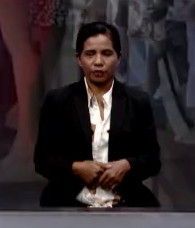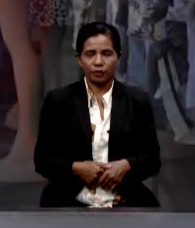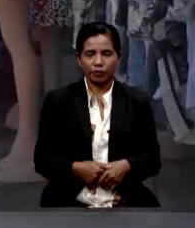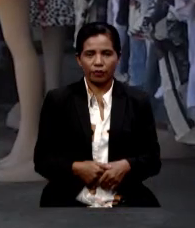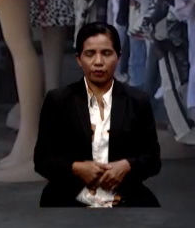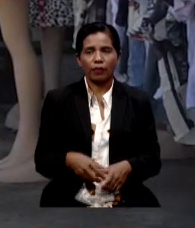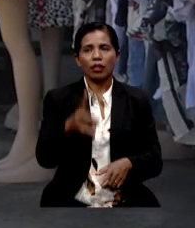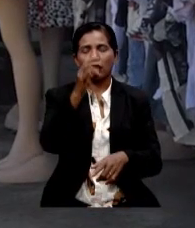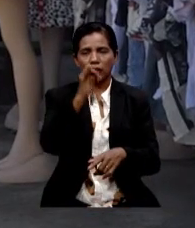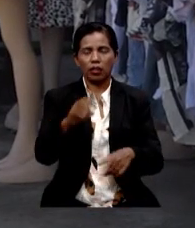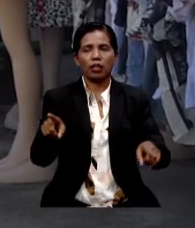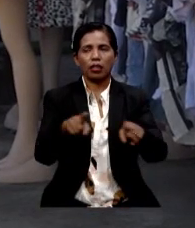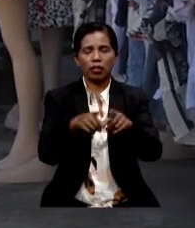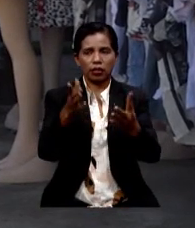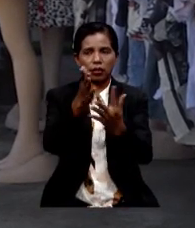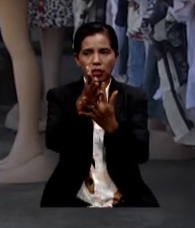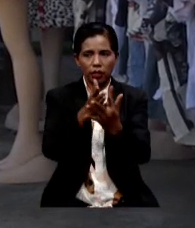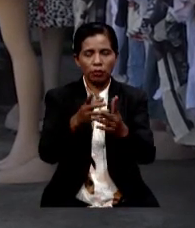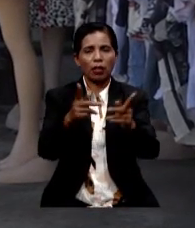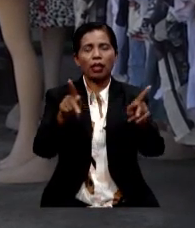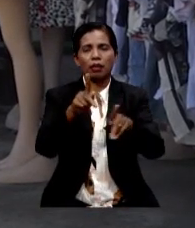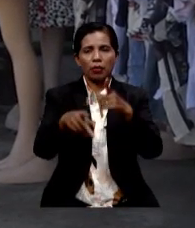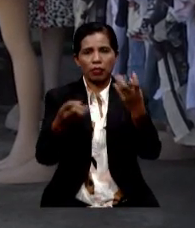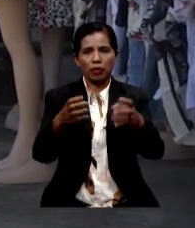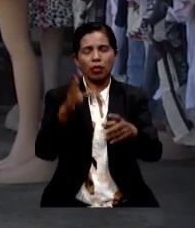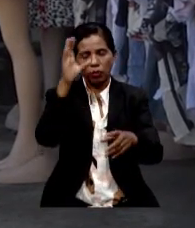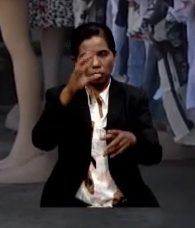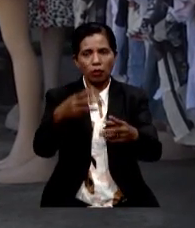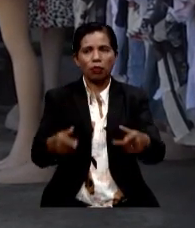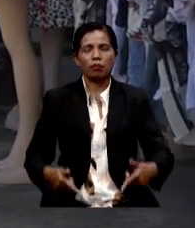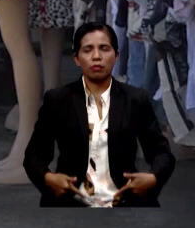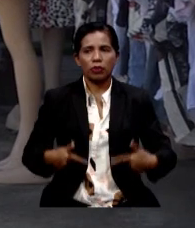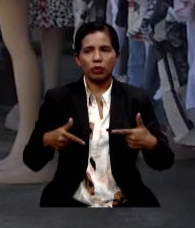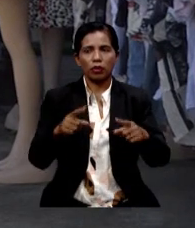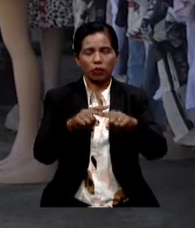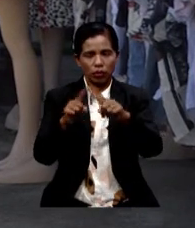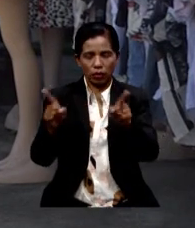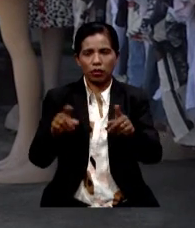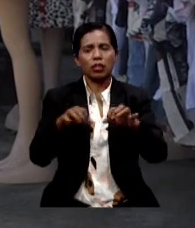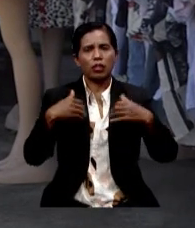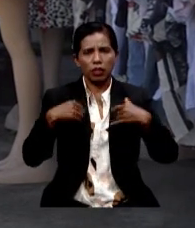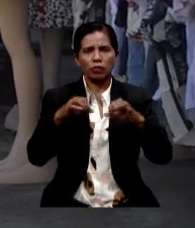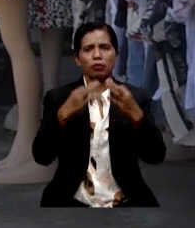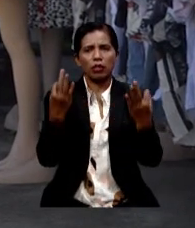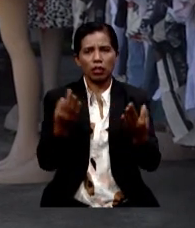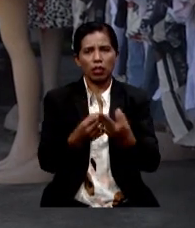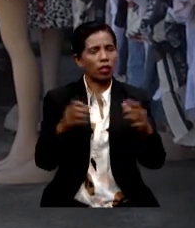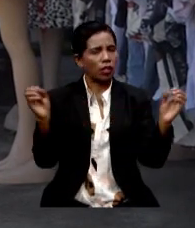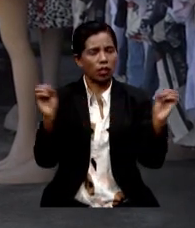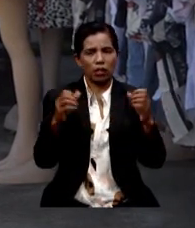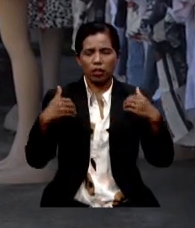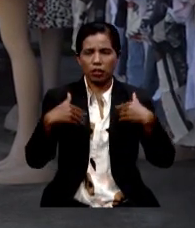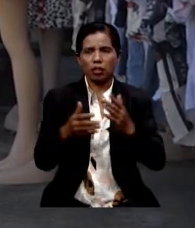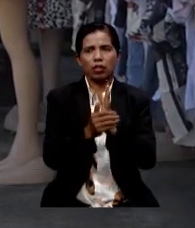Dili sai no dar centro bem para Coribuca Morris. Com maneira nebe diferente. E a família Balo nebe lá e a